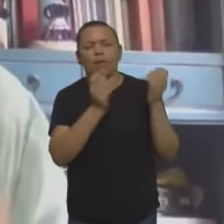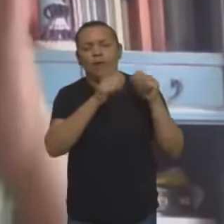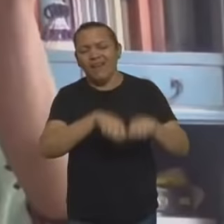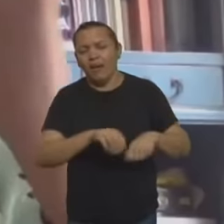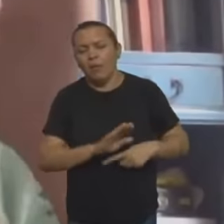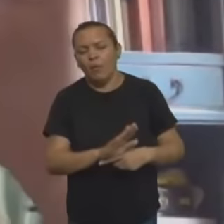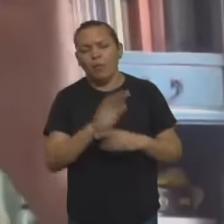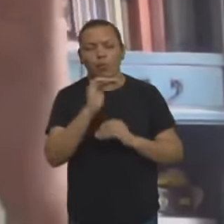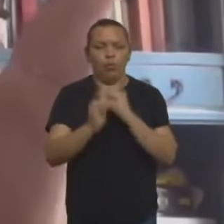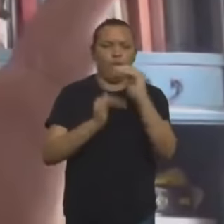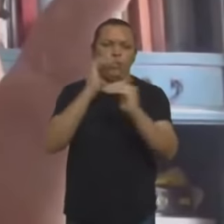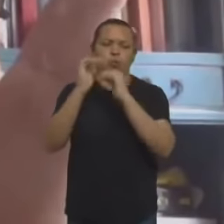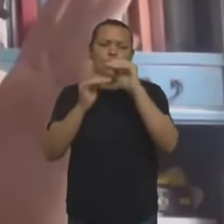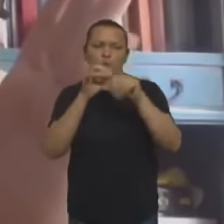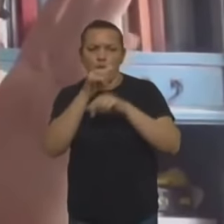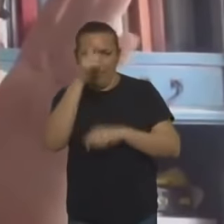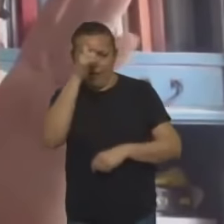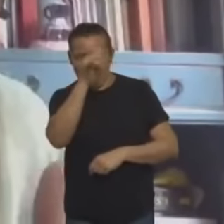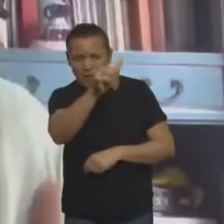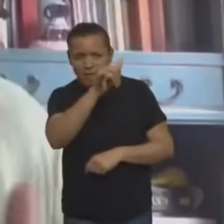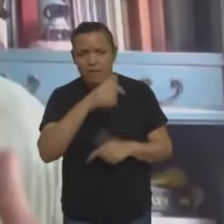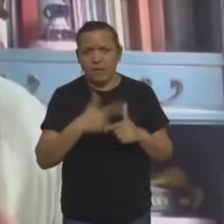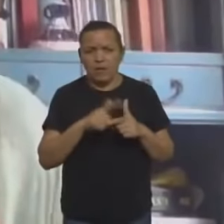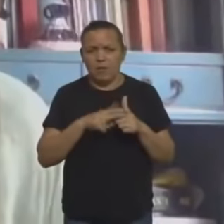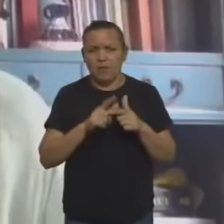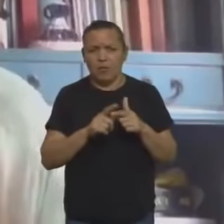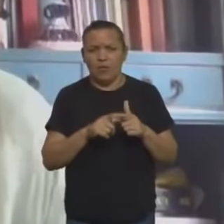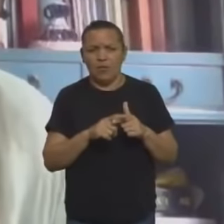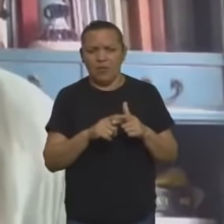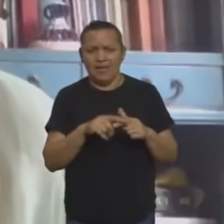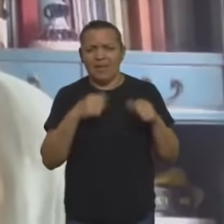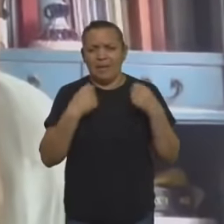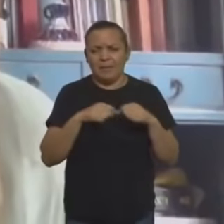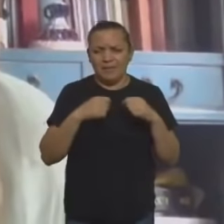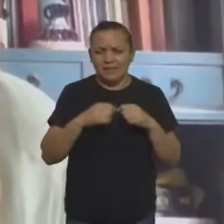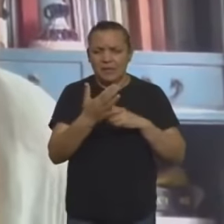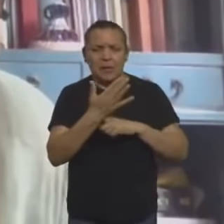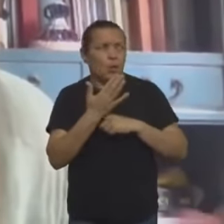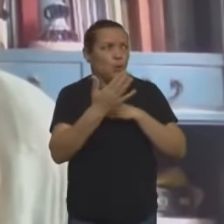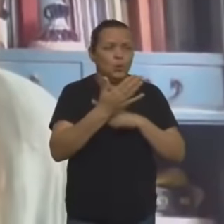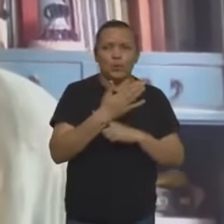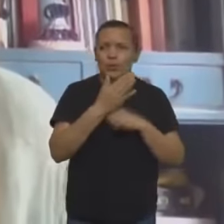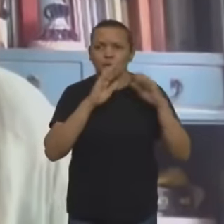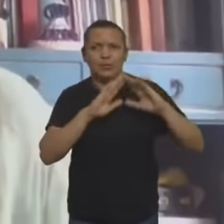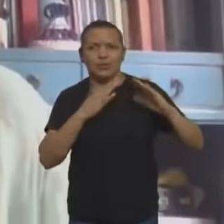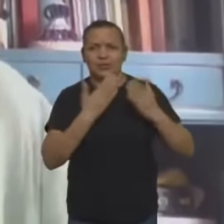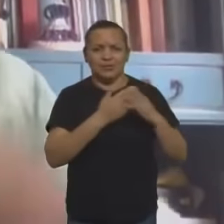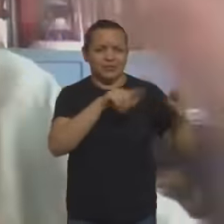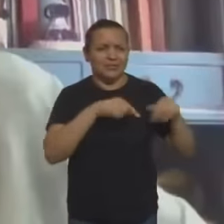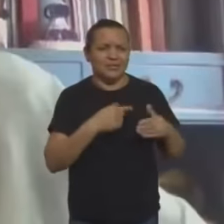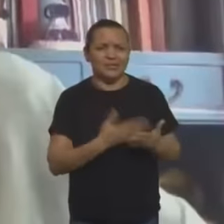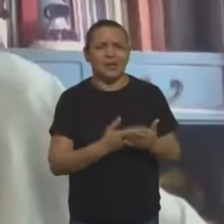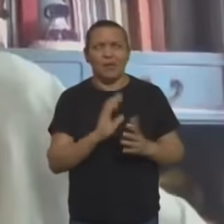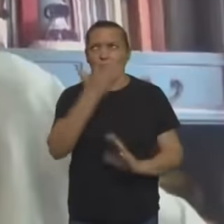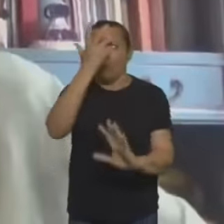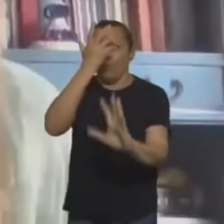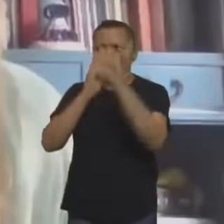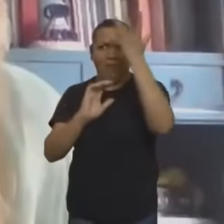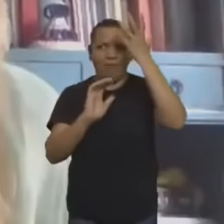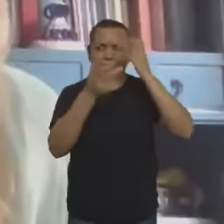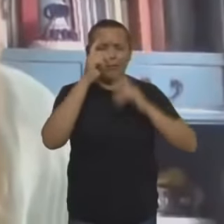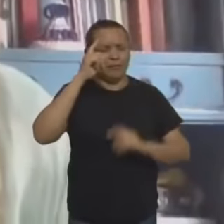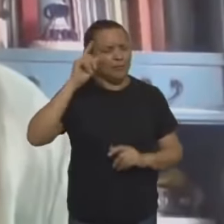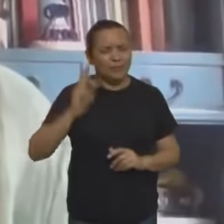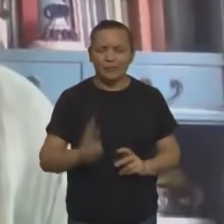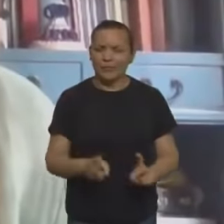que promove e previne as situações que a gente mais precisa de ajuda na escola, porque elas estão acontecendo a todo